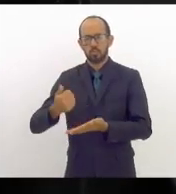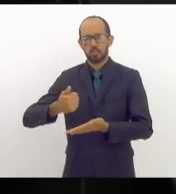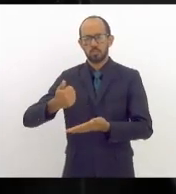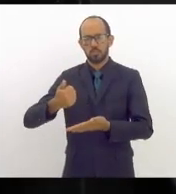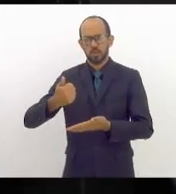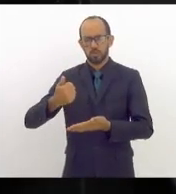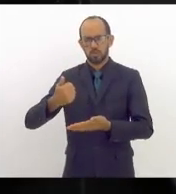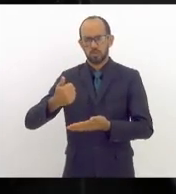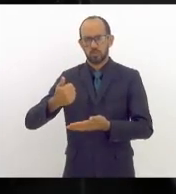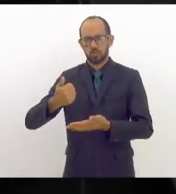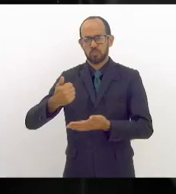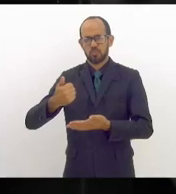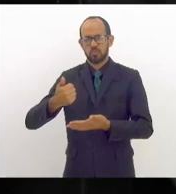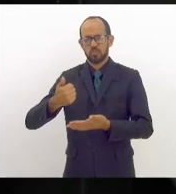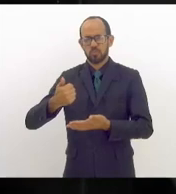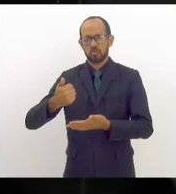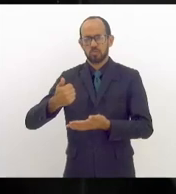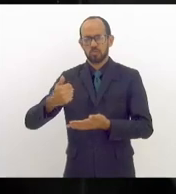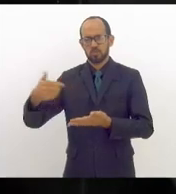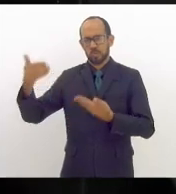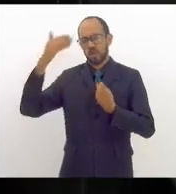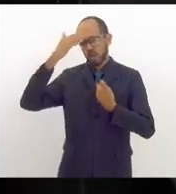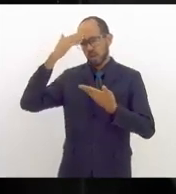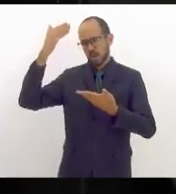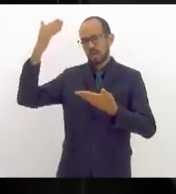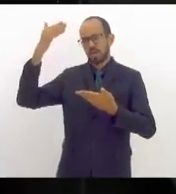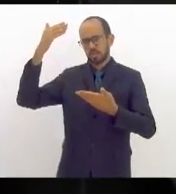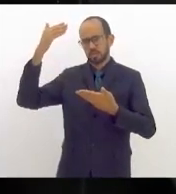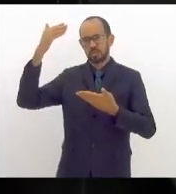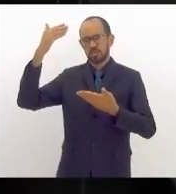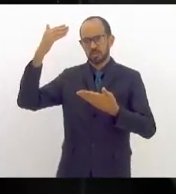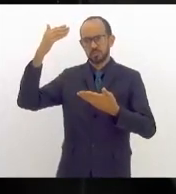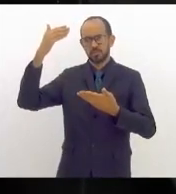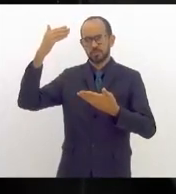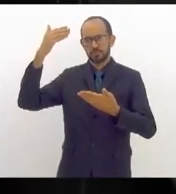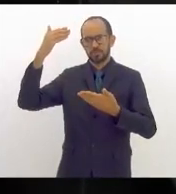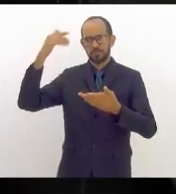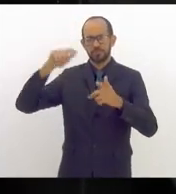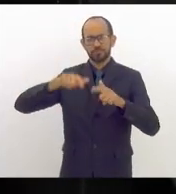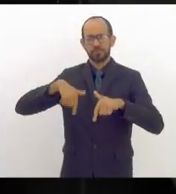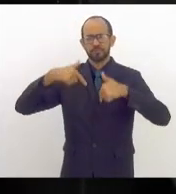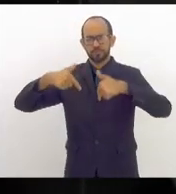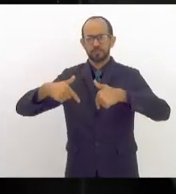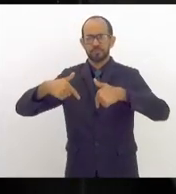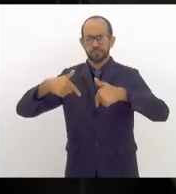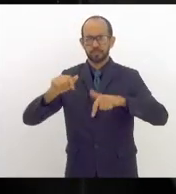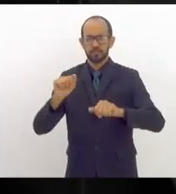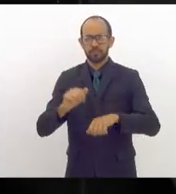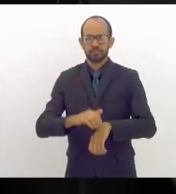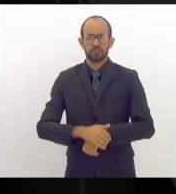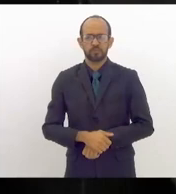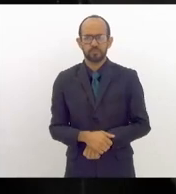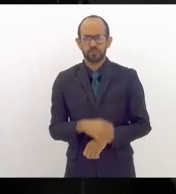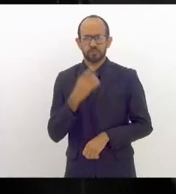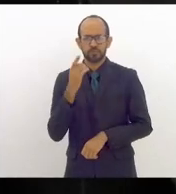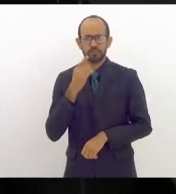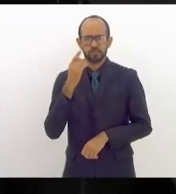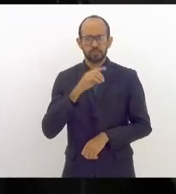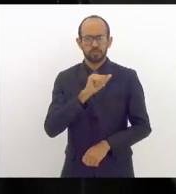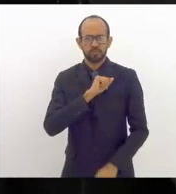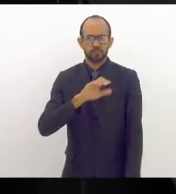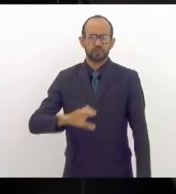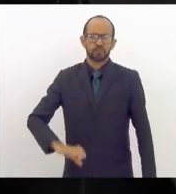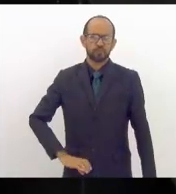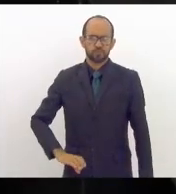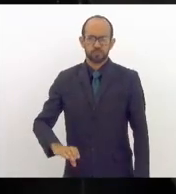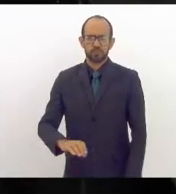para agradecer a iniciativa do deputado André Ceciliano